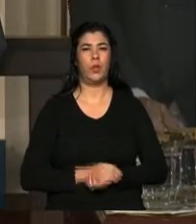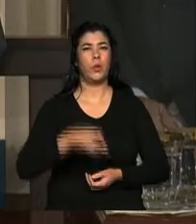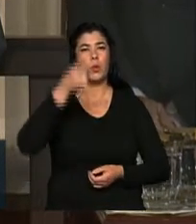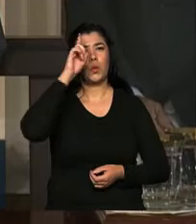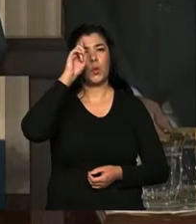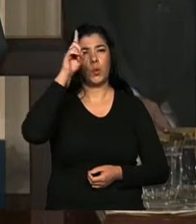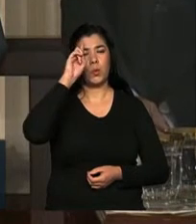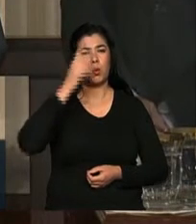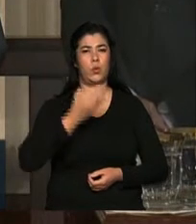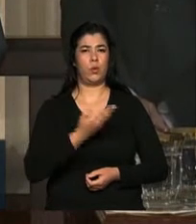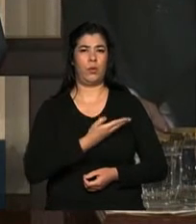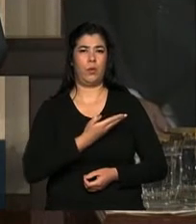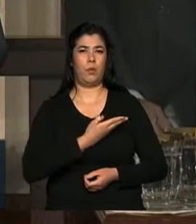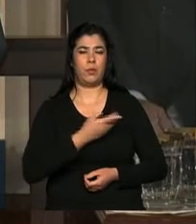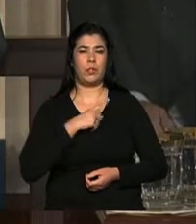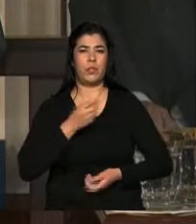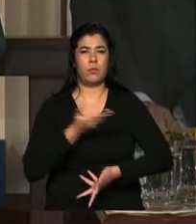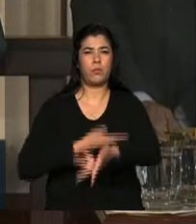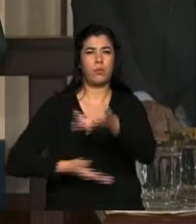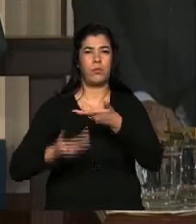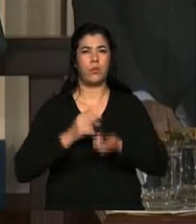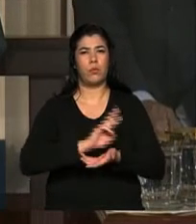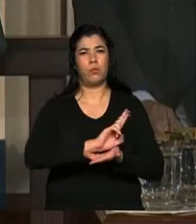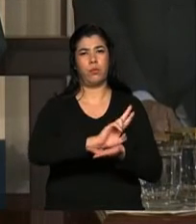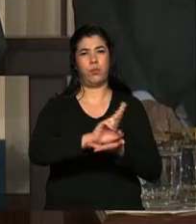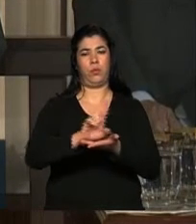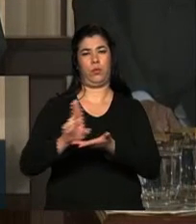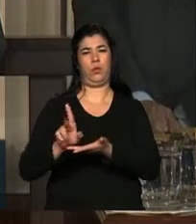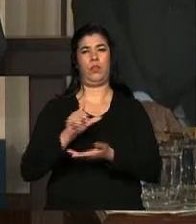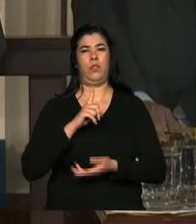nossa amizade é energizada por milhares de